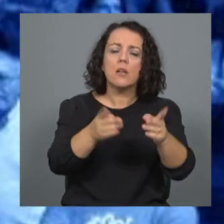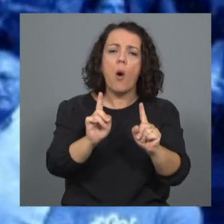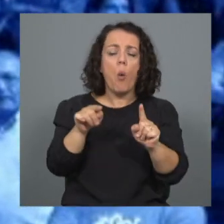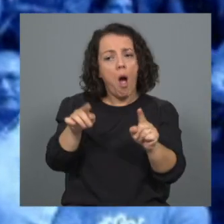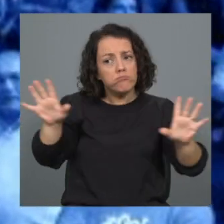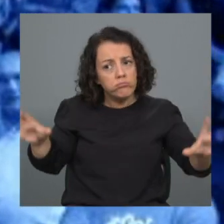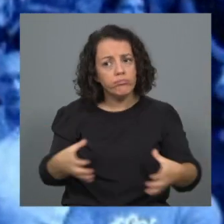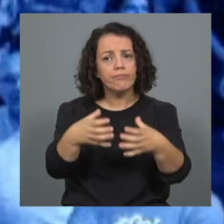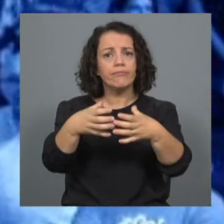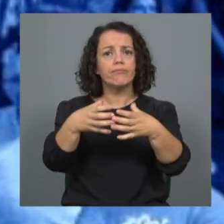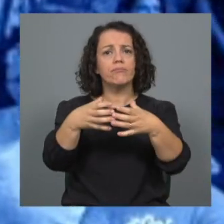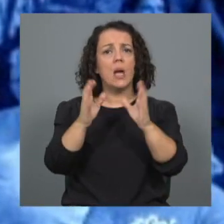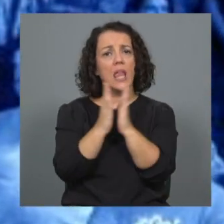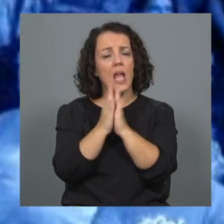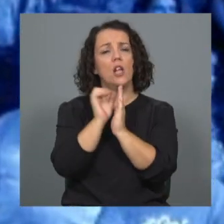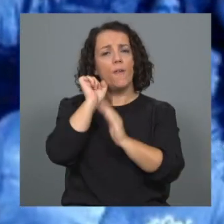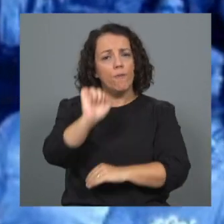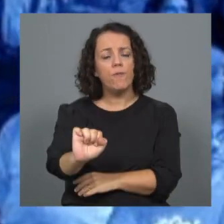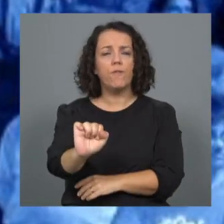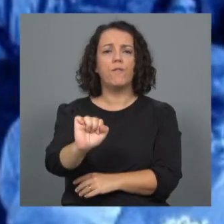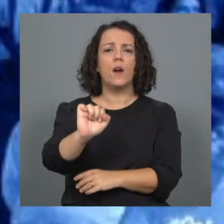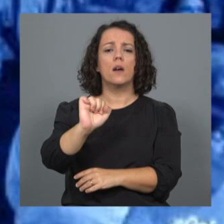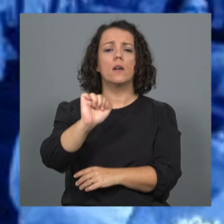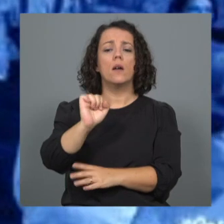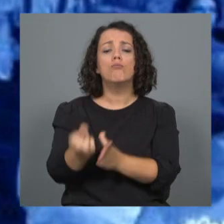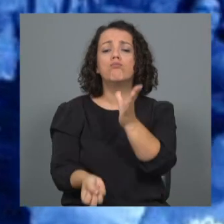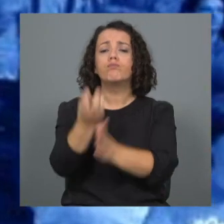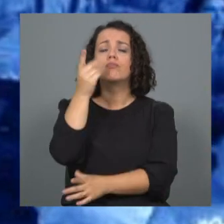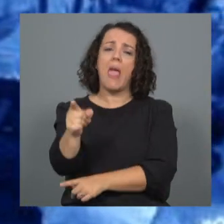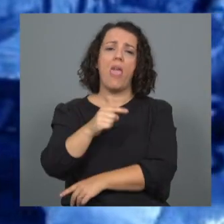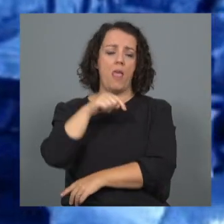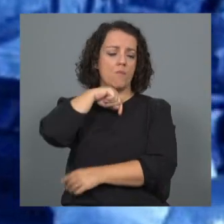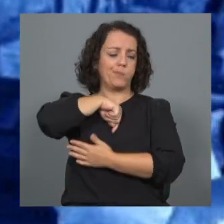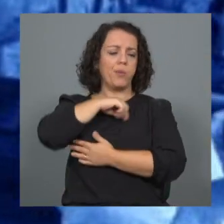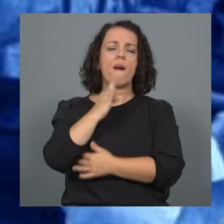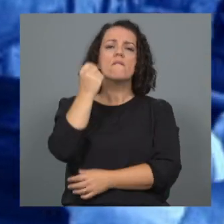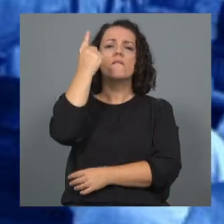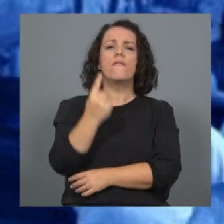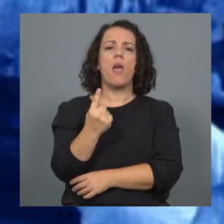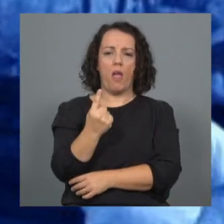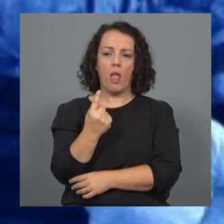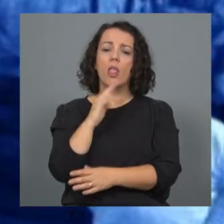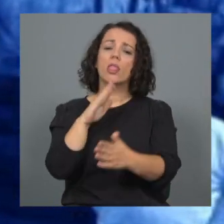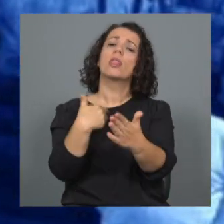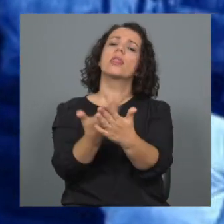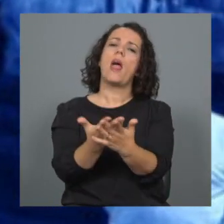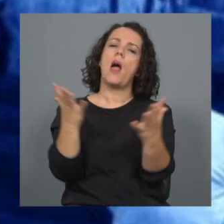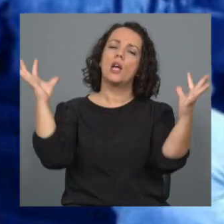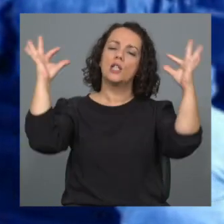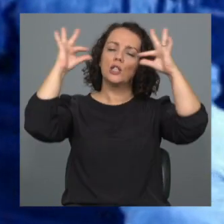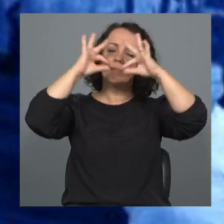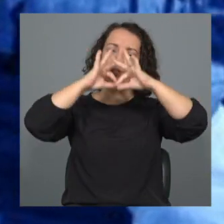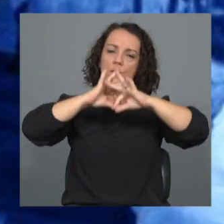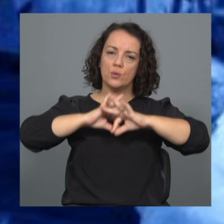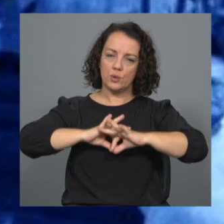é uma atitude, é uma posição que parte da fé e da abertura ao Espírito Santo, para que percebamos qual